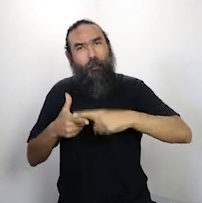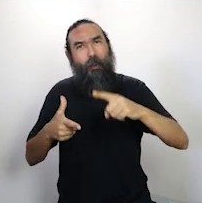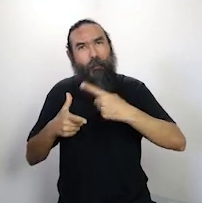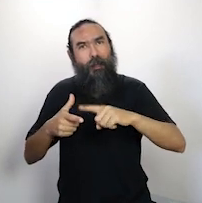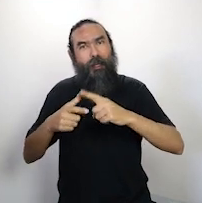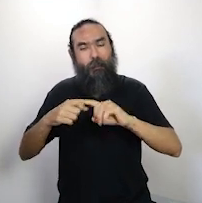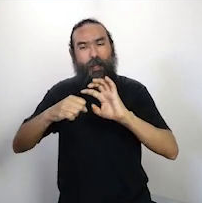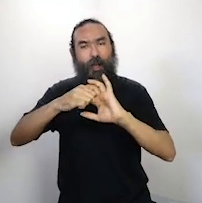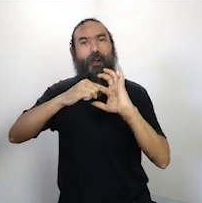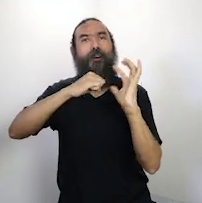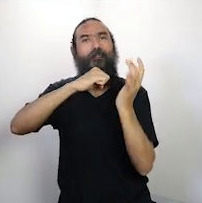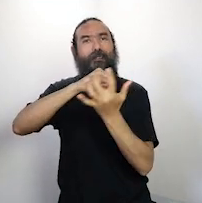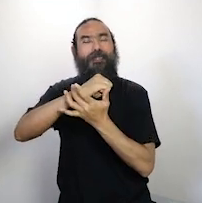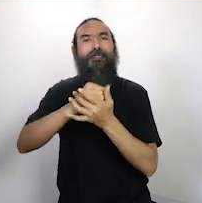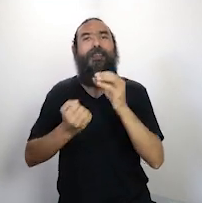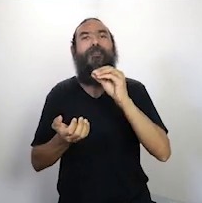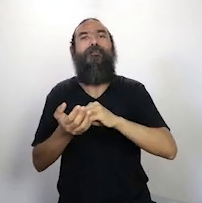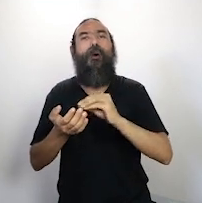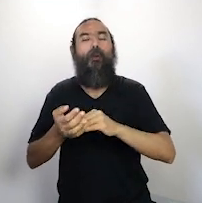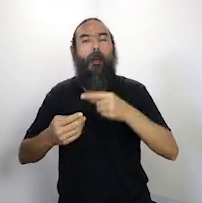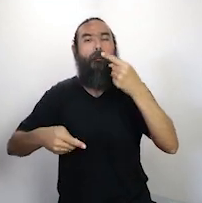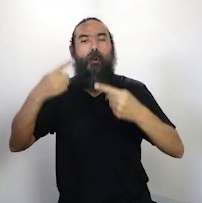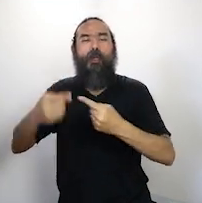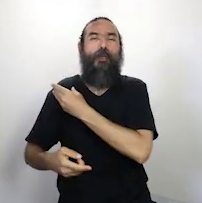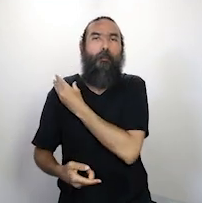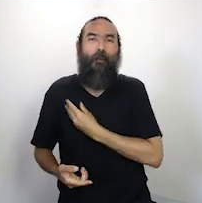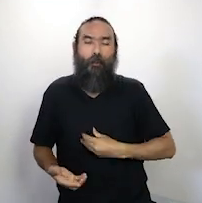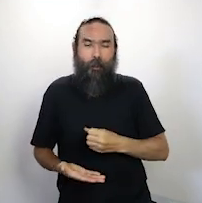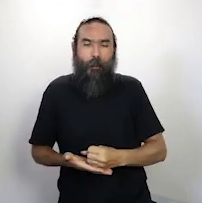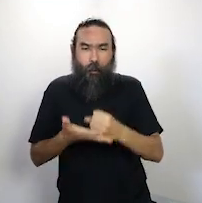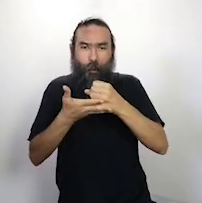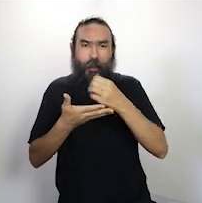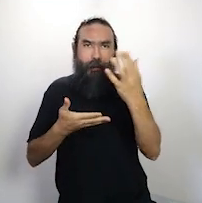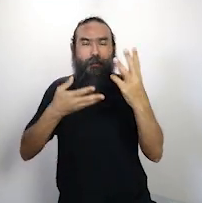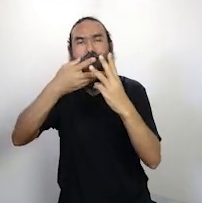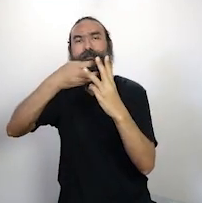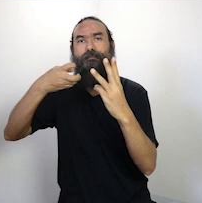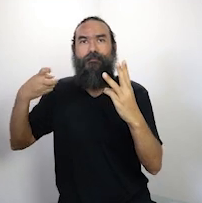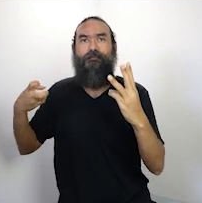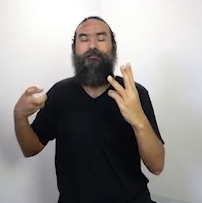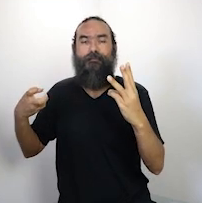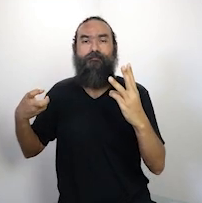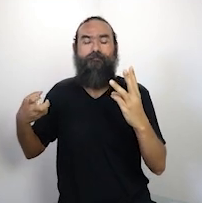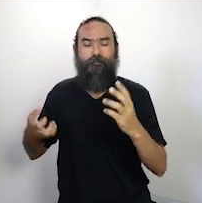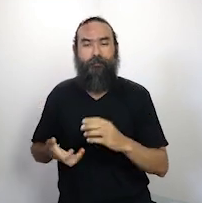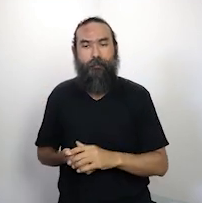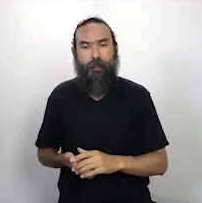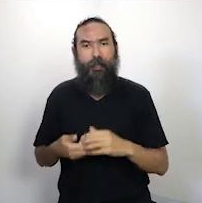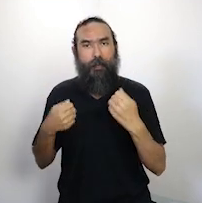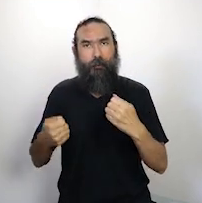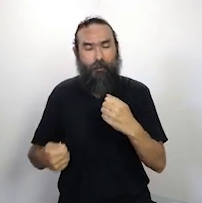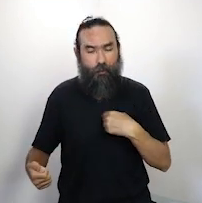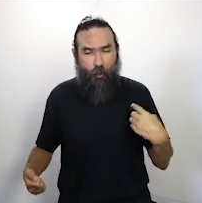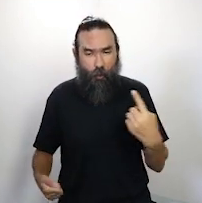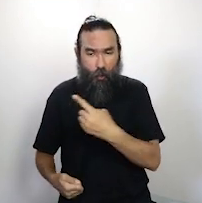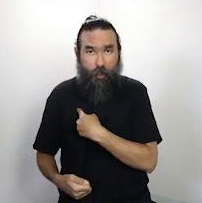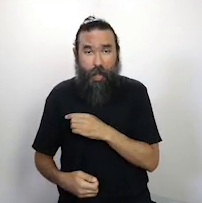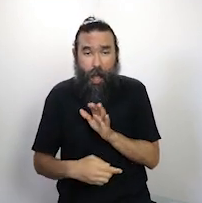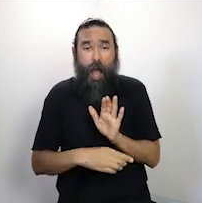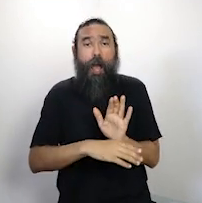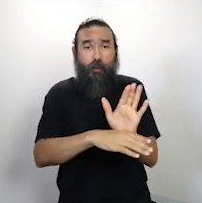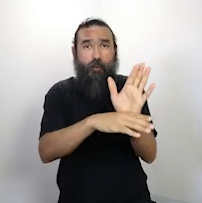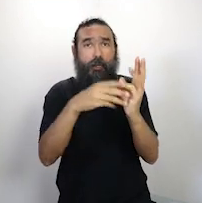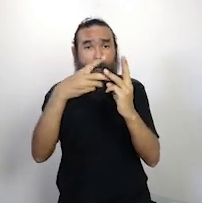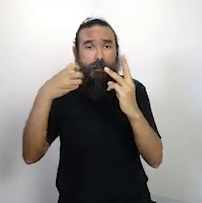o Covid e a falta de políticas públicas para esses povos. É isso mesmo. E aí é importante a gente ajudar da forma que for possível